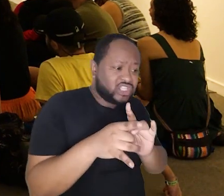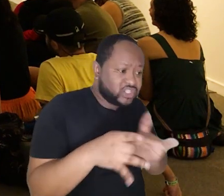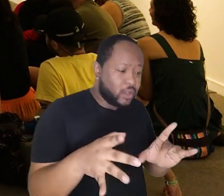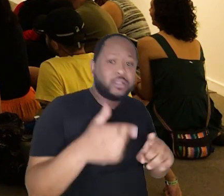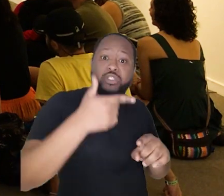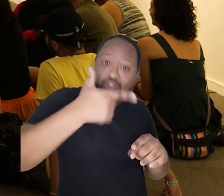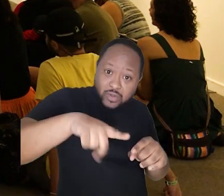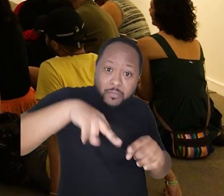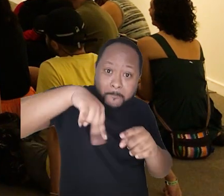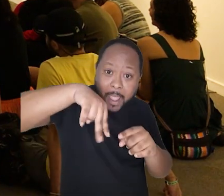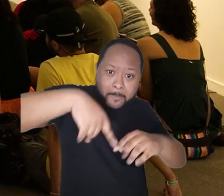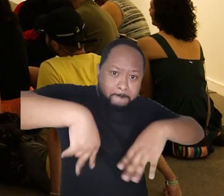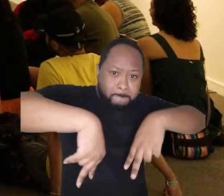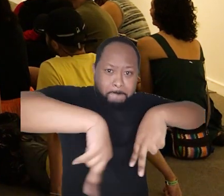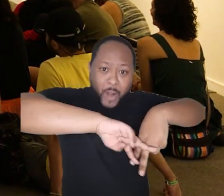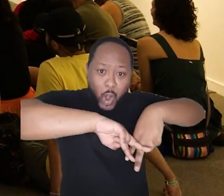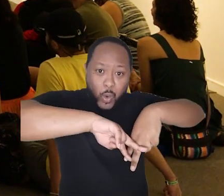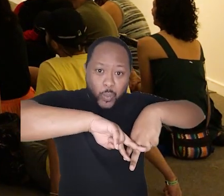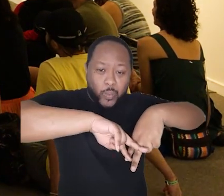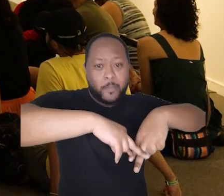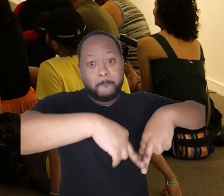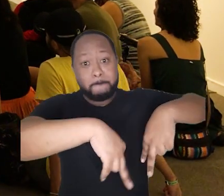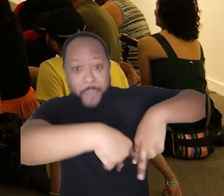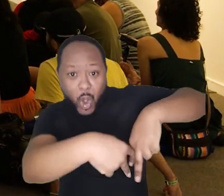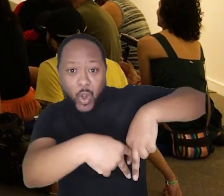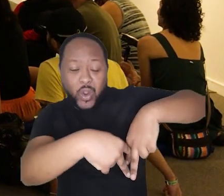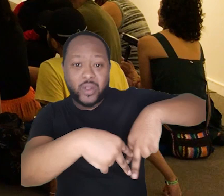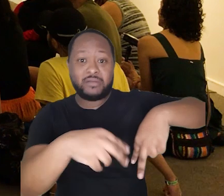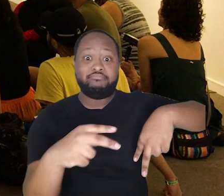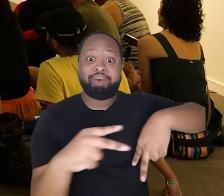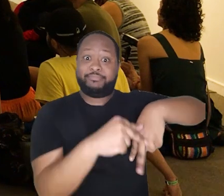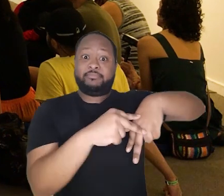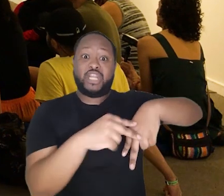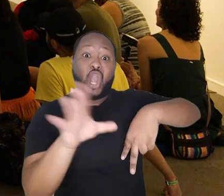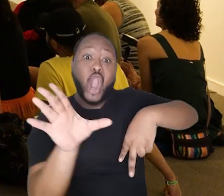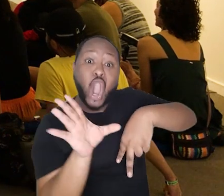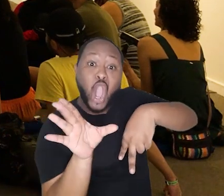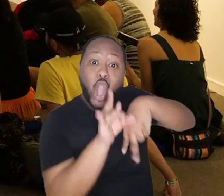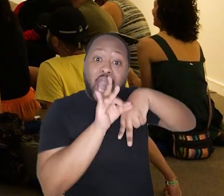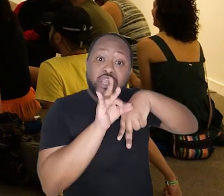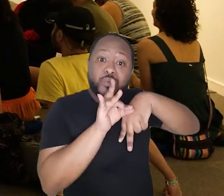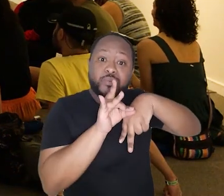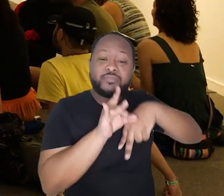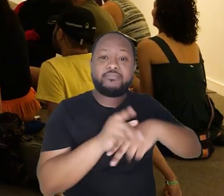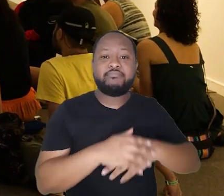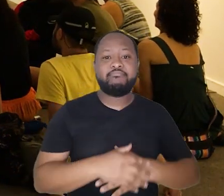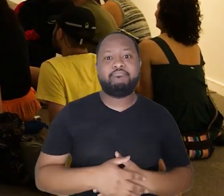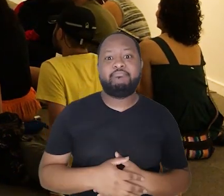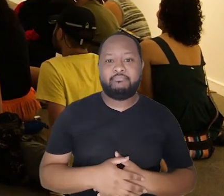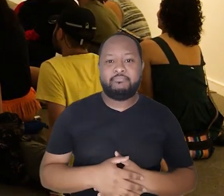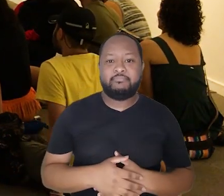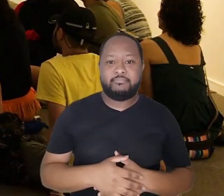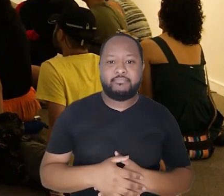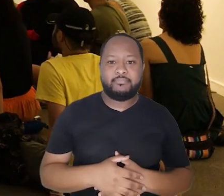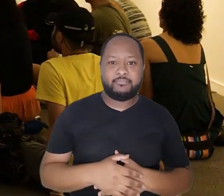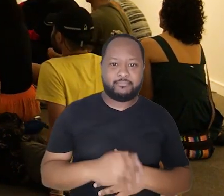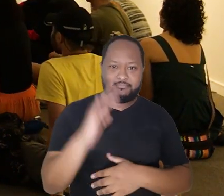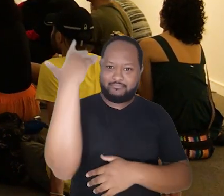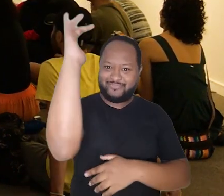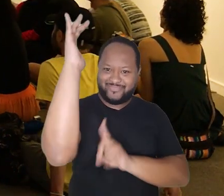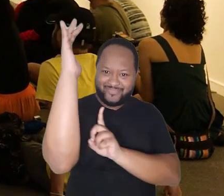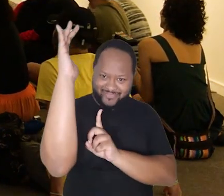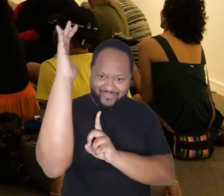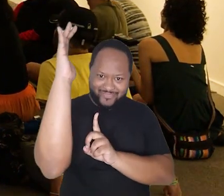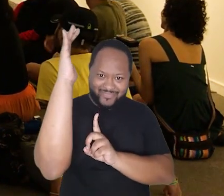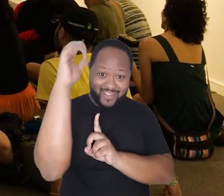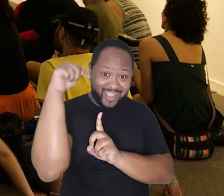Deu outro. Pá! E mais outro. Pá! Ficou grudada. Aí o Anansi, que estava aqui atrás,